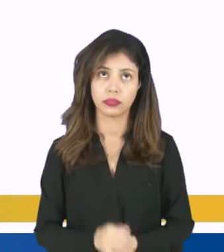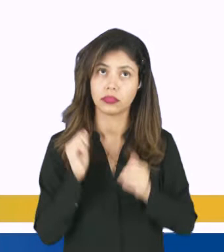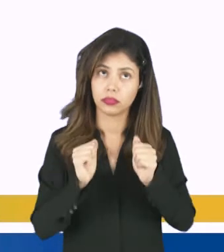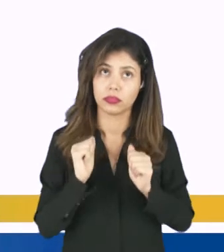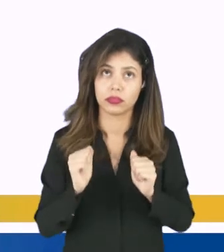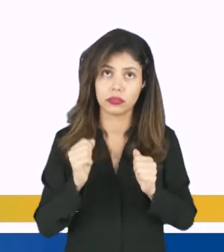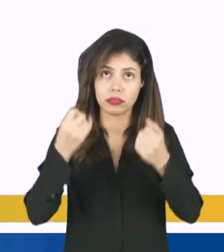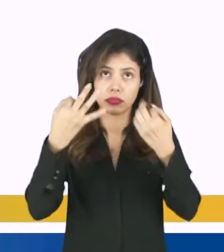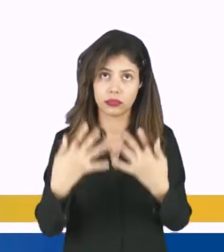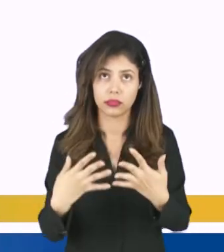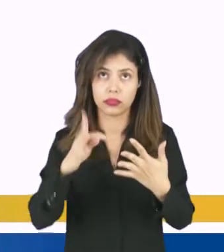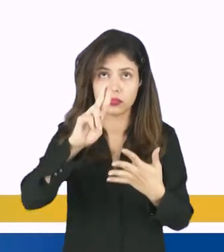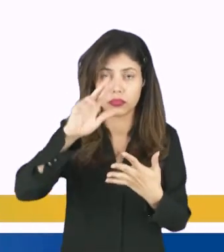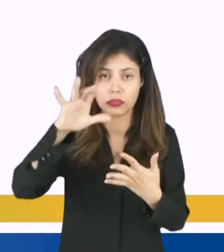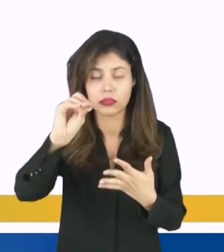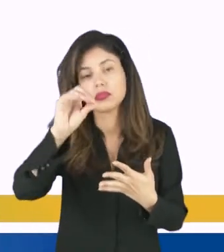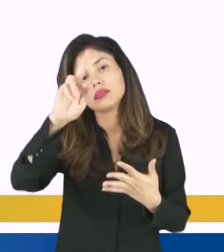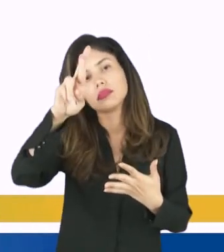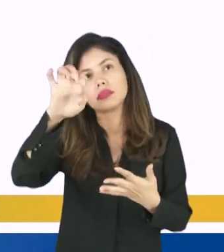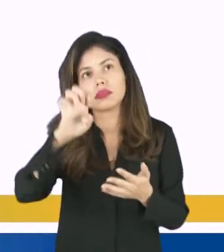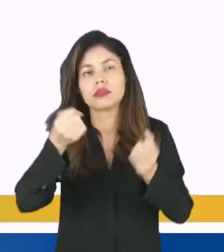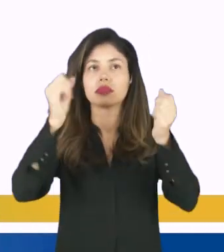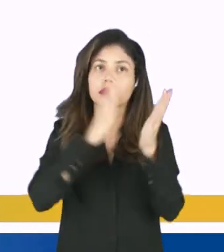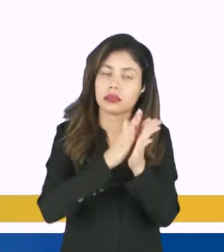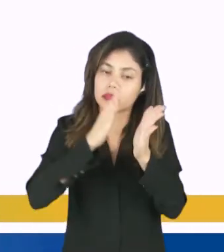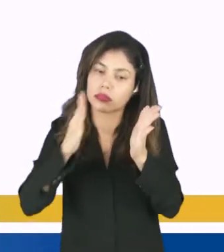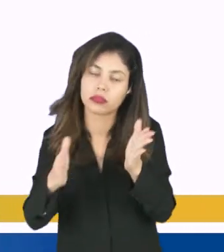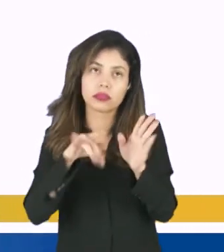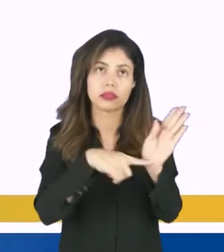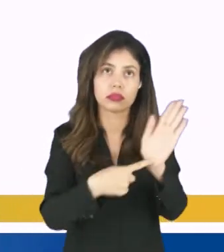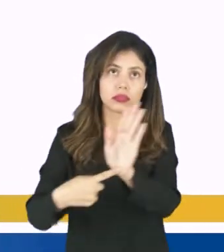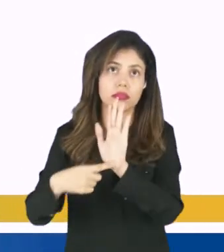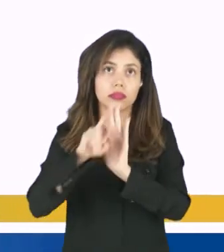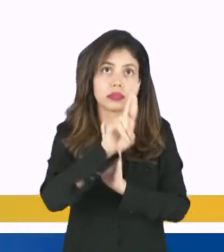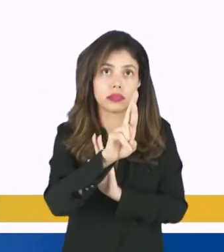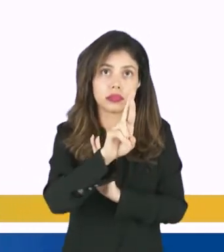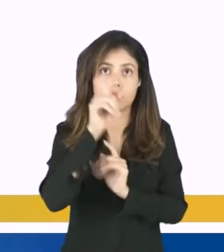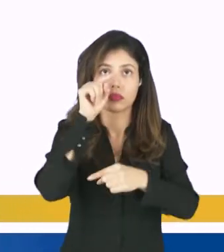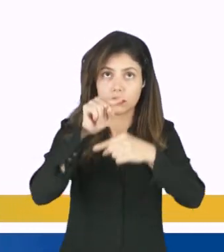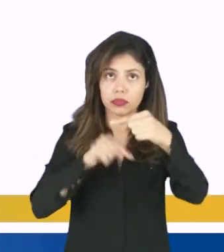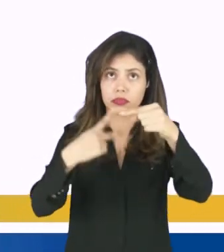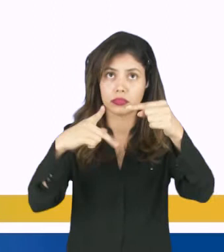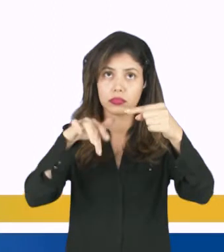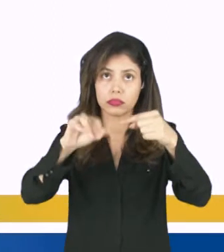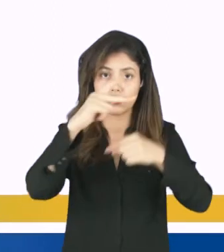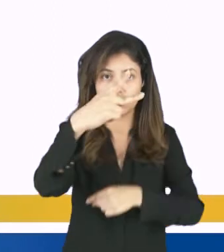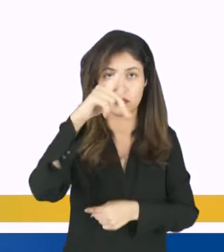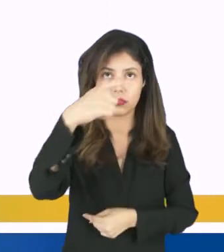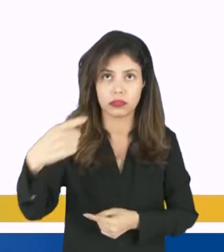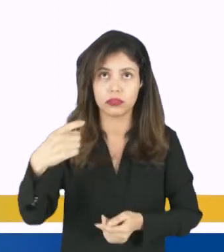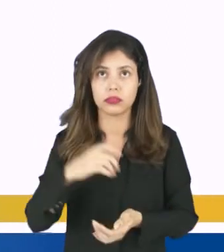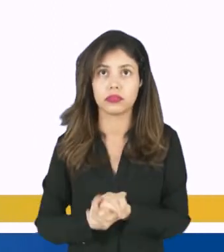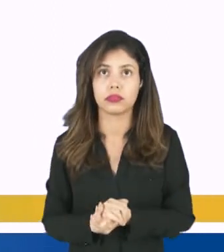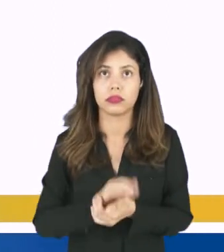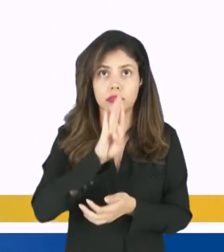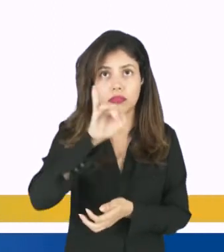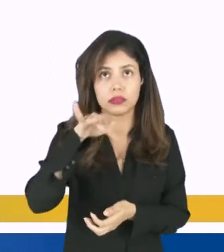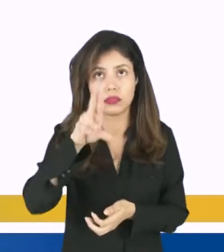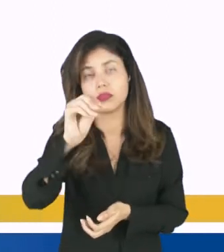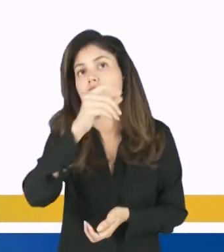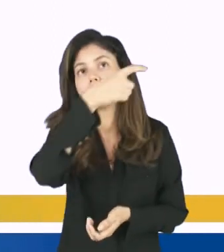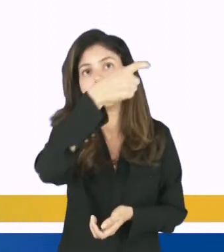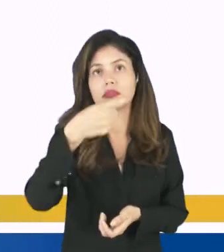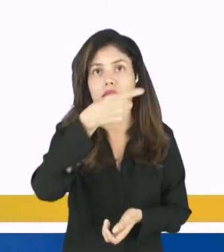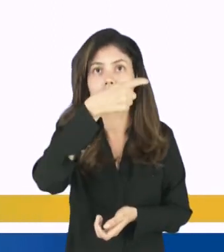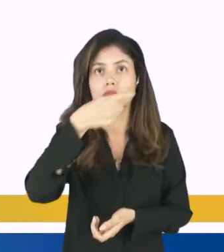resto, nós podemos pegar esse valor do binômio x menos 2, vocês verifiquem que está menos